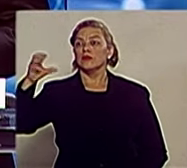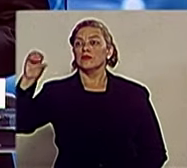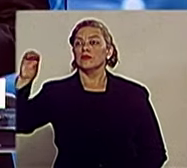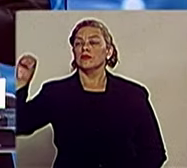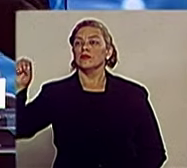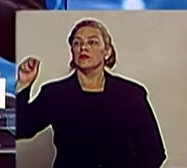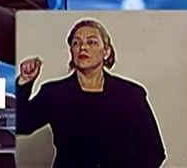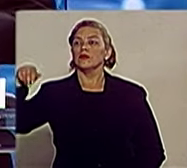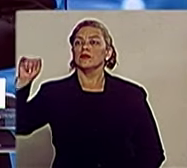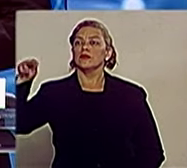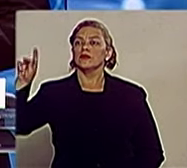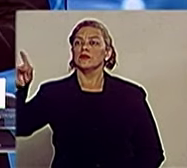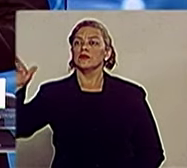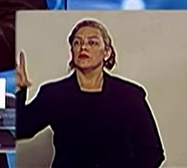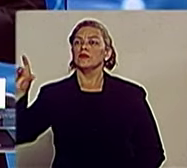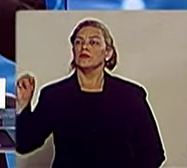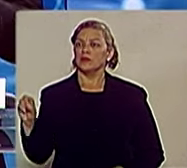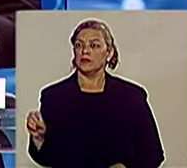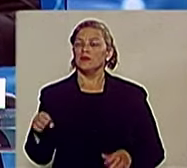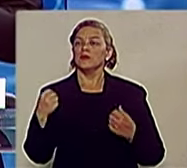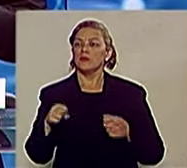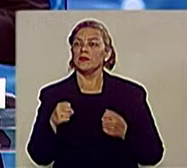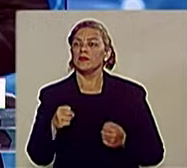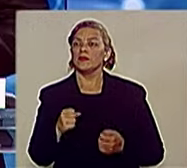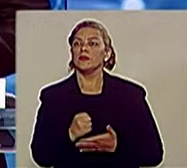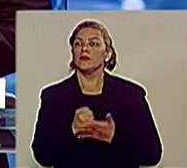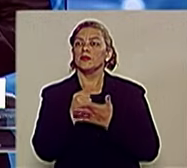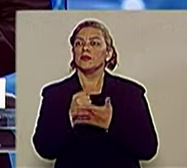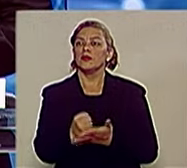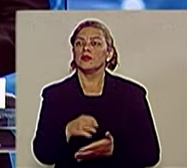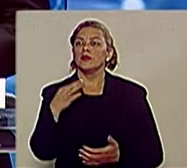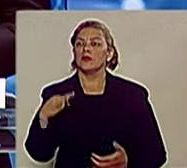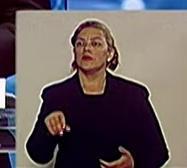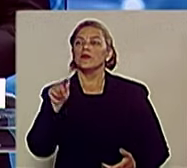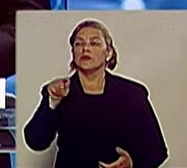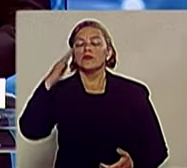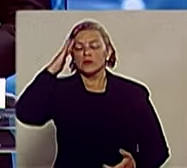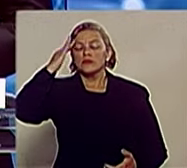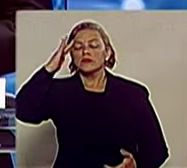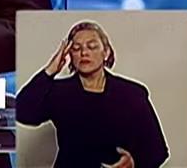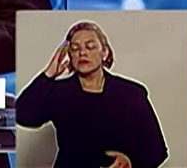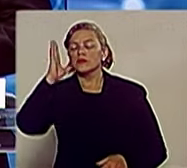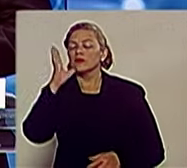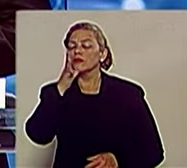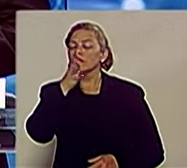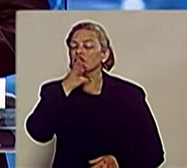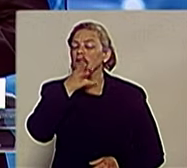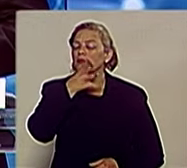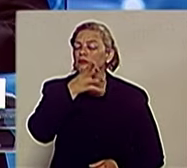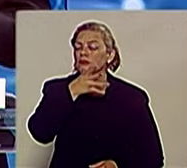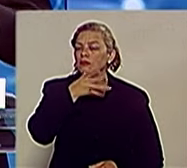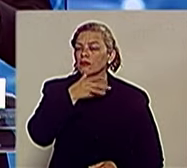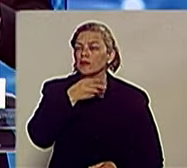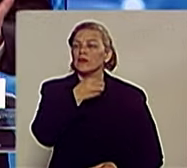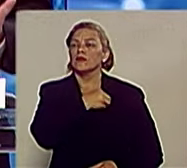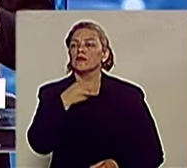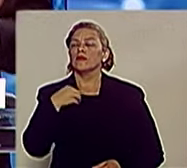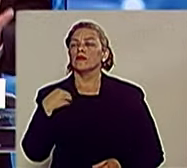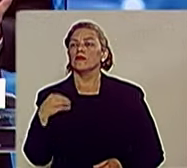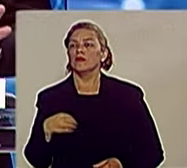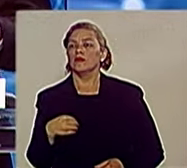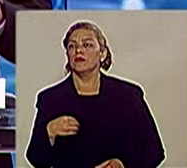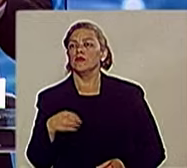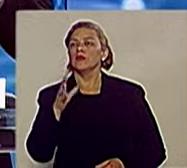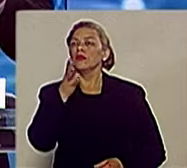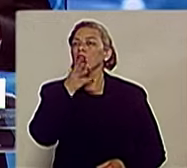investido. Você que está me assistindo aí em casa, sabe da demora para realizar o exame. Você sabe da demora de marcar especialista. São mais de 6